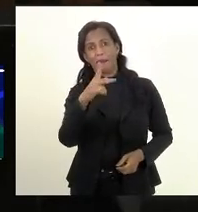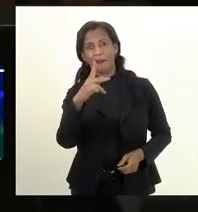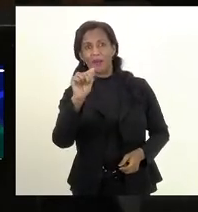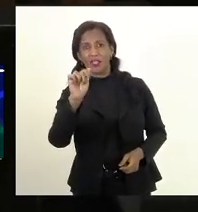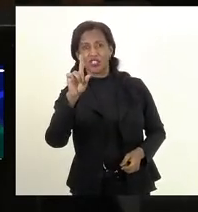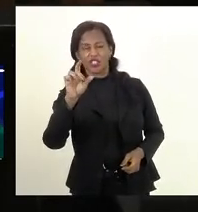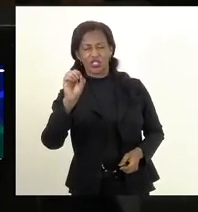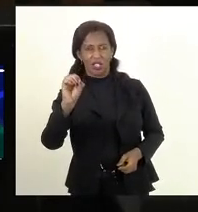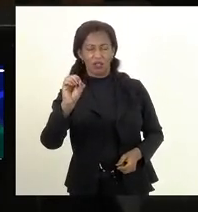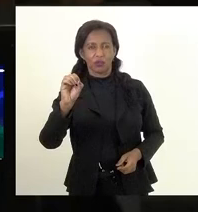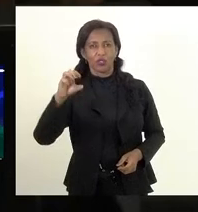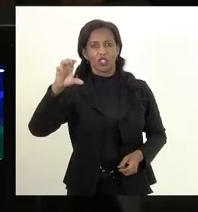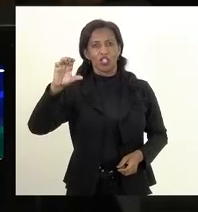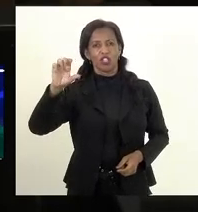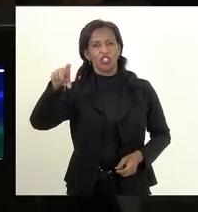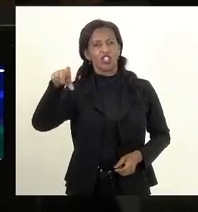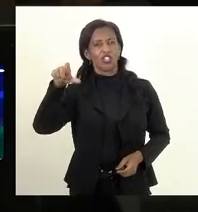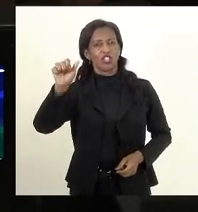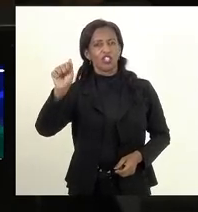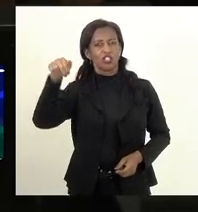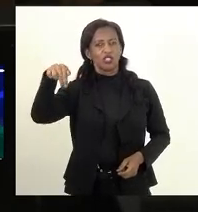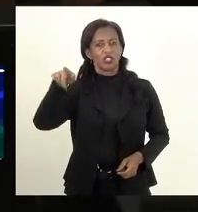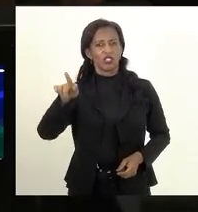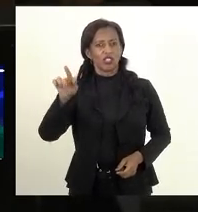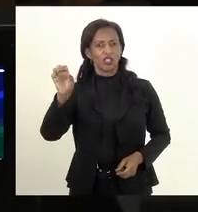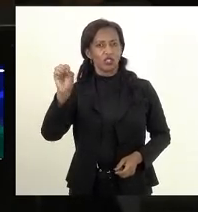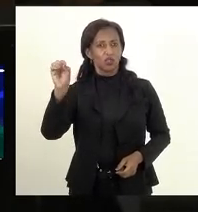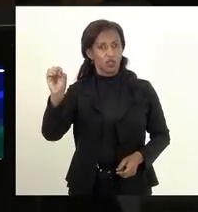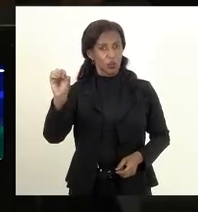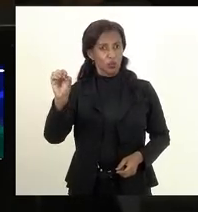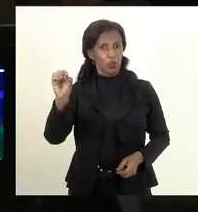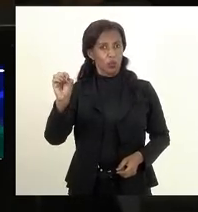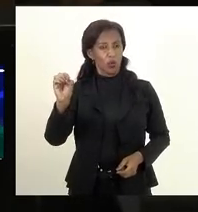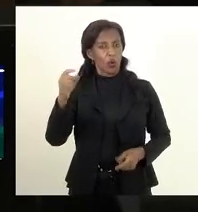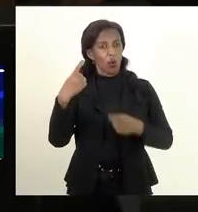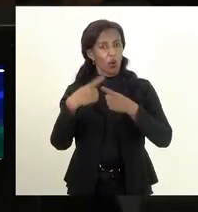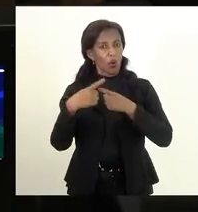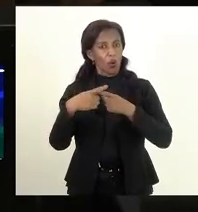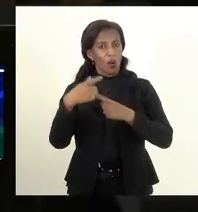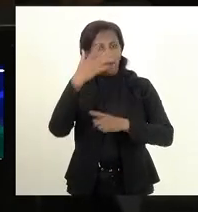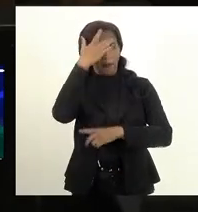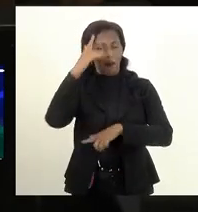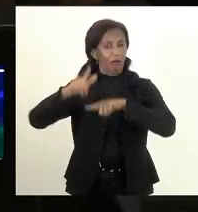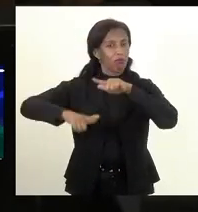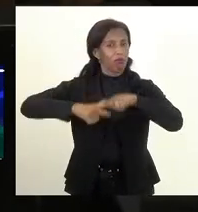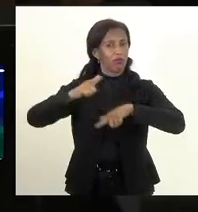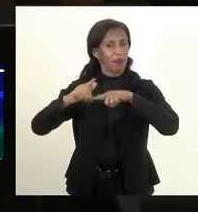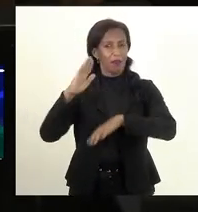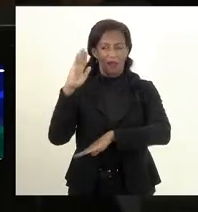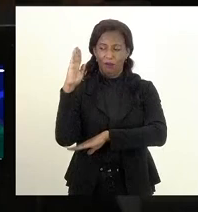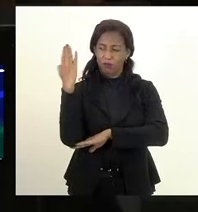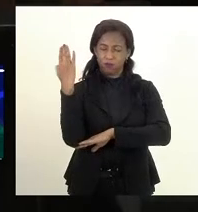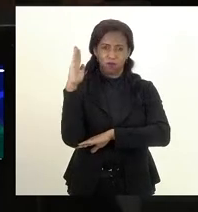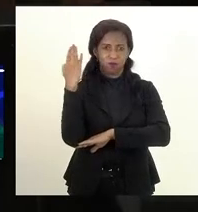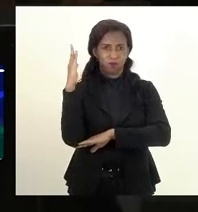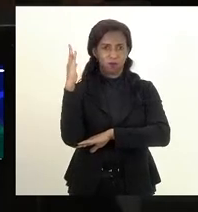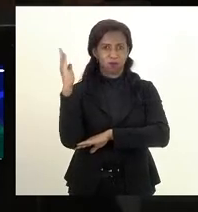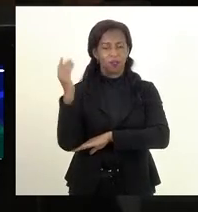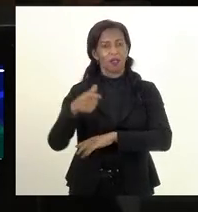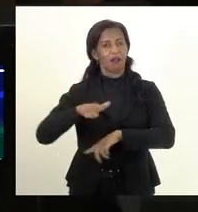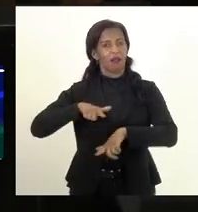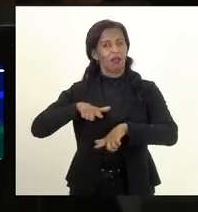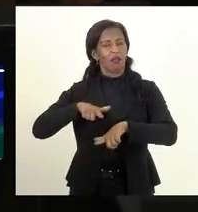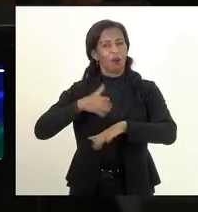estilizados Possivelmente pelos carpinteiros que trouxeram um pouco